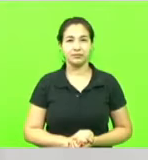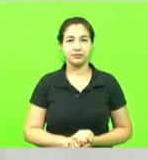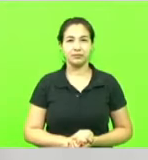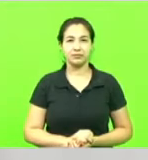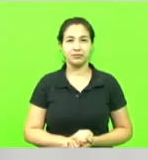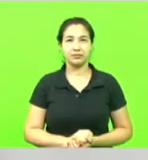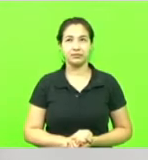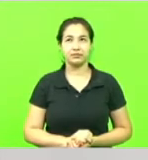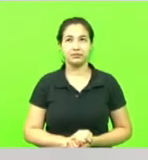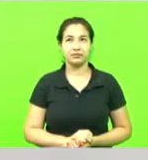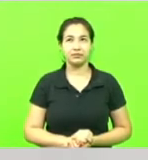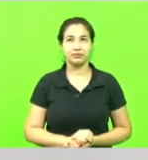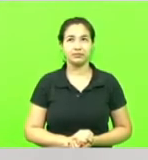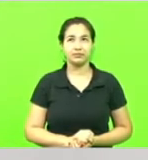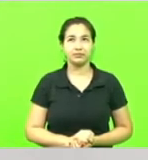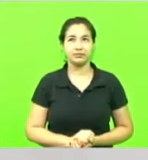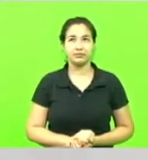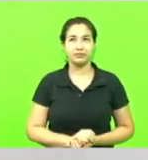Só um pouquinho.